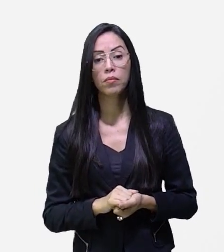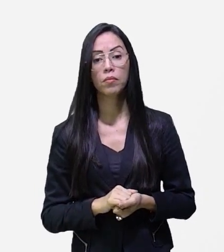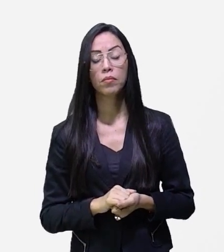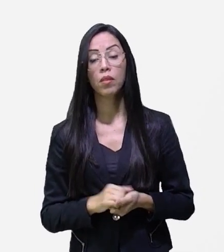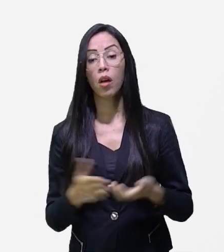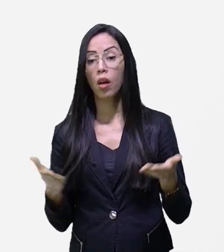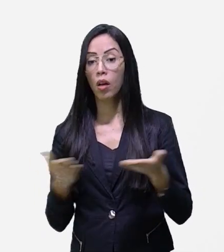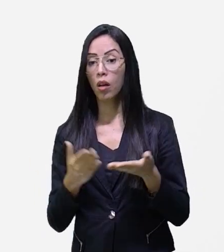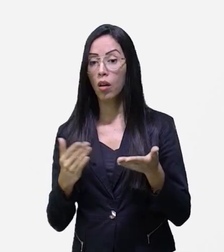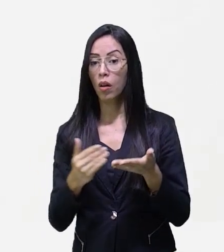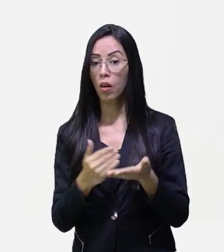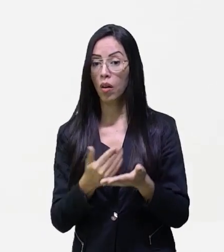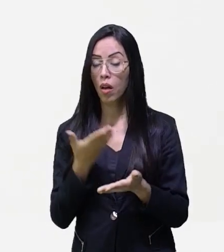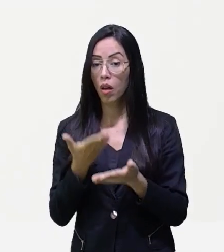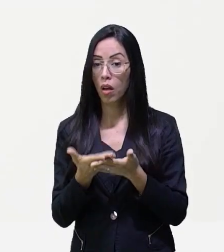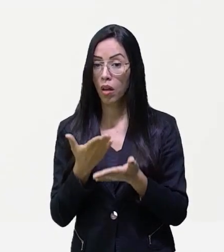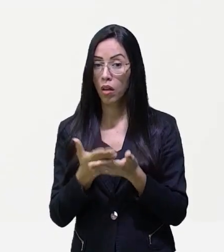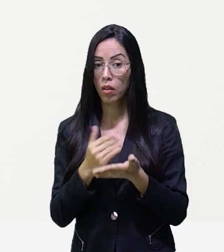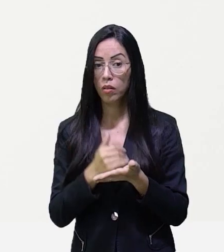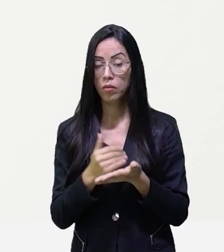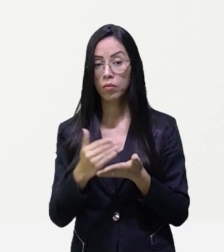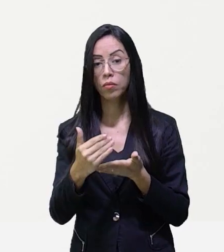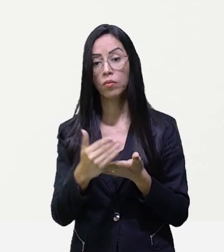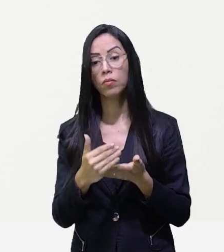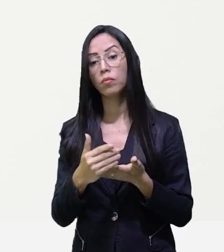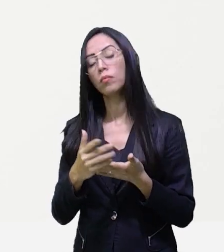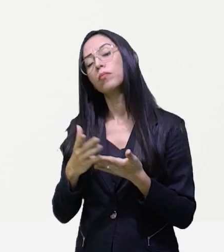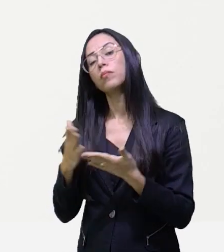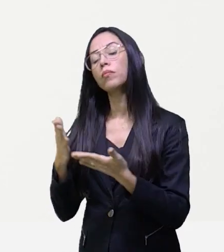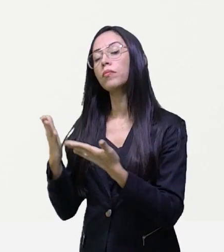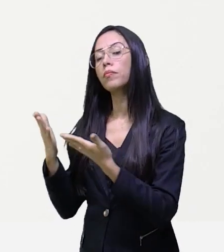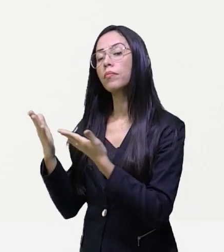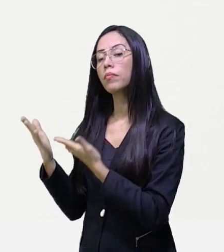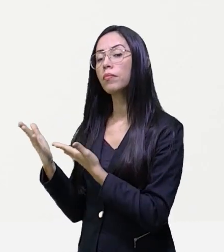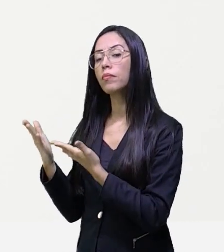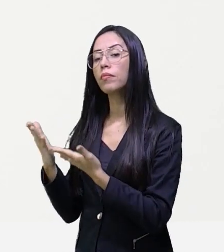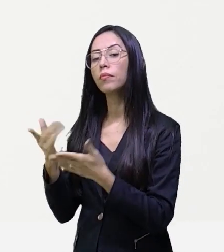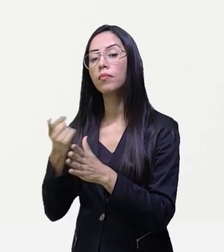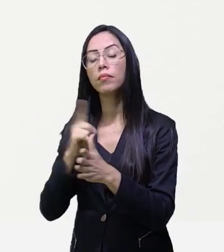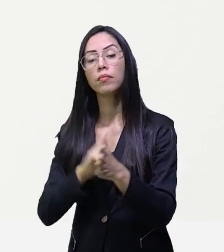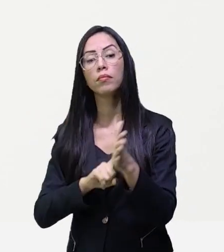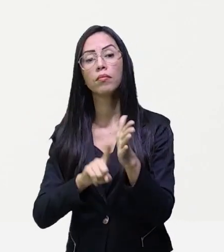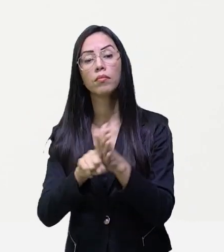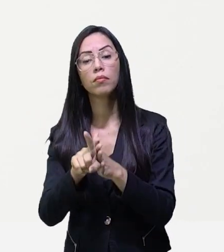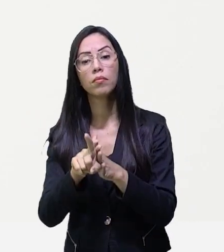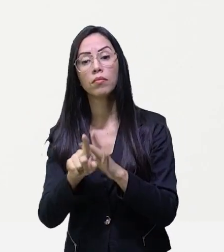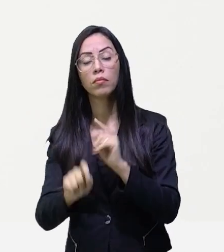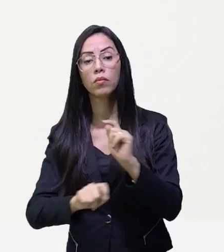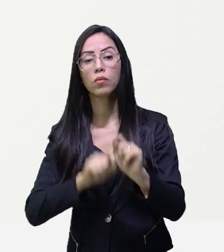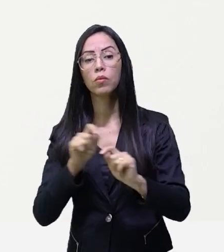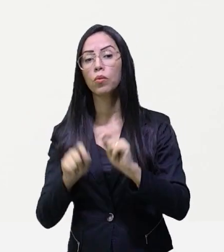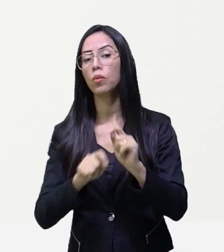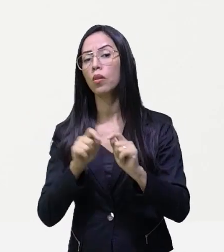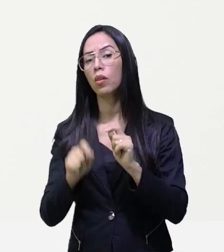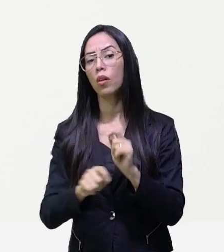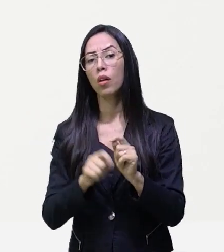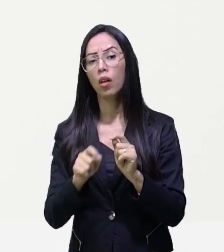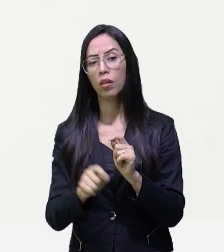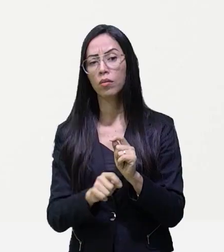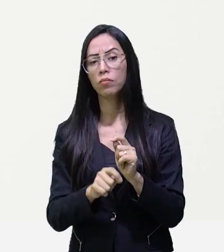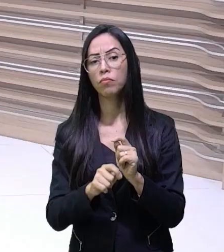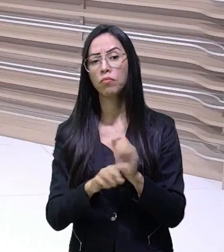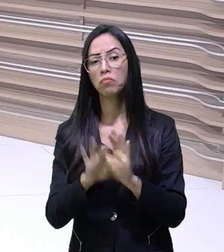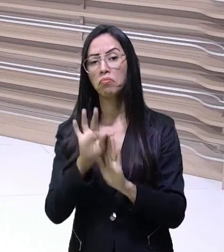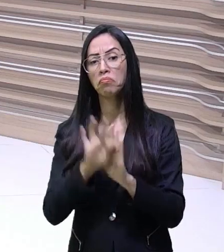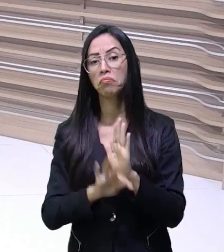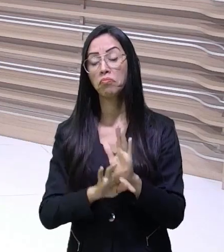aula, começando aqui com uma pequena pergunta. O que é tipologia textual?